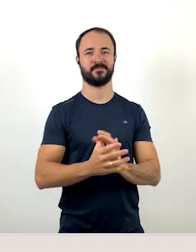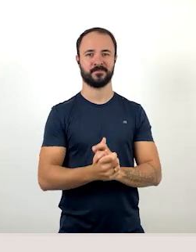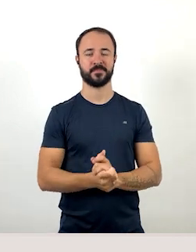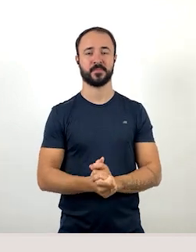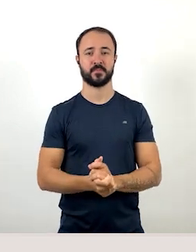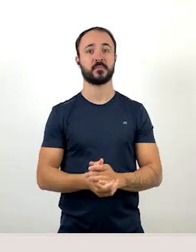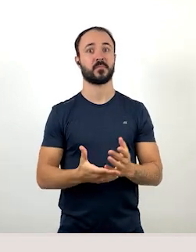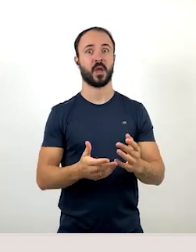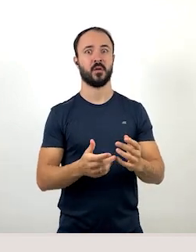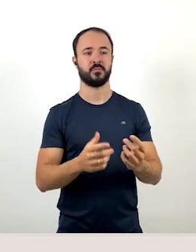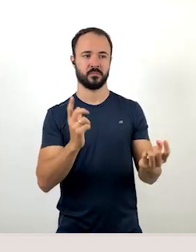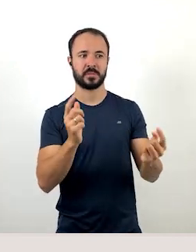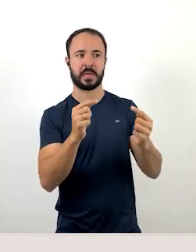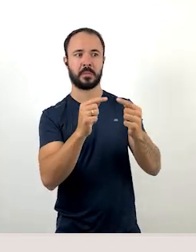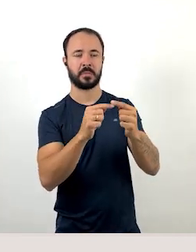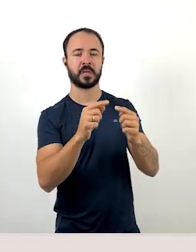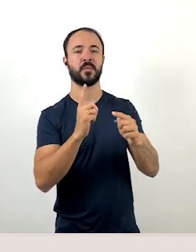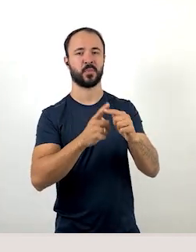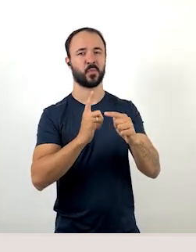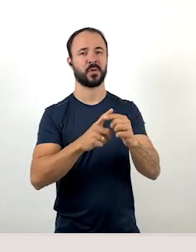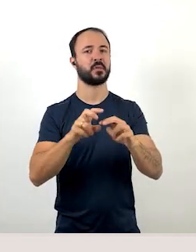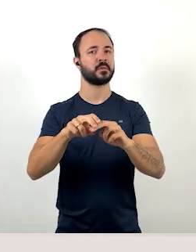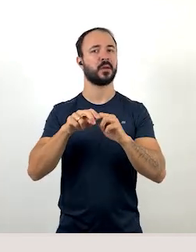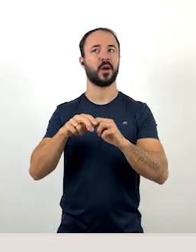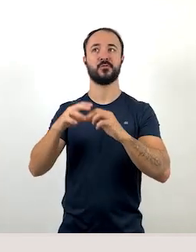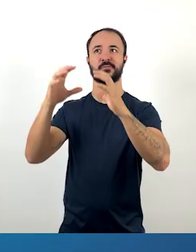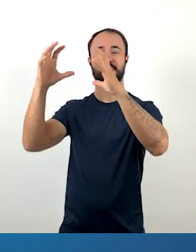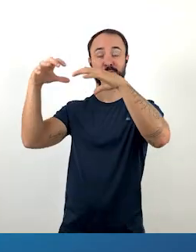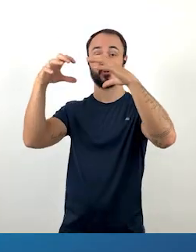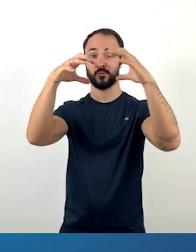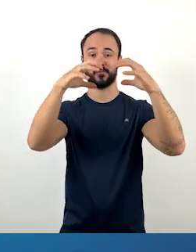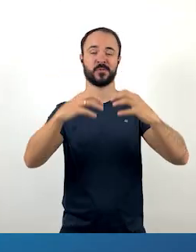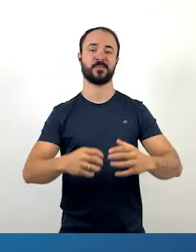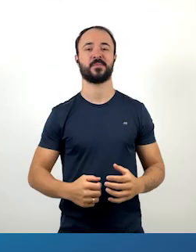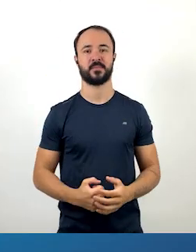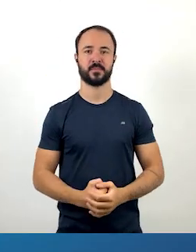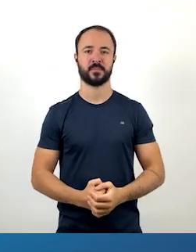como edifícios e monumentos, é uma consequência desse fenômeno.